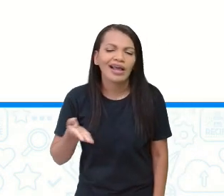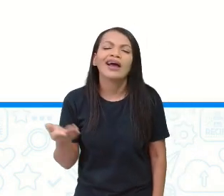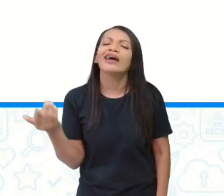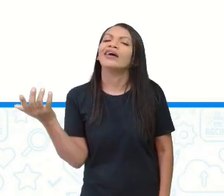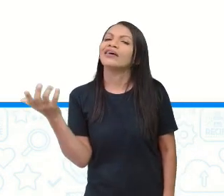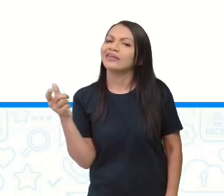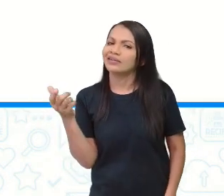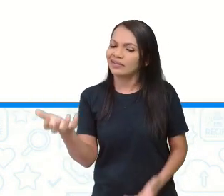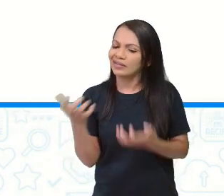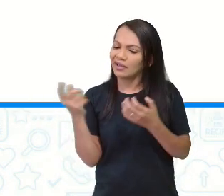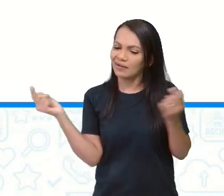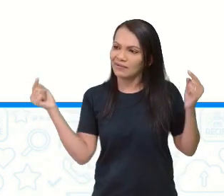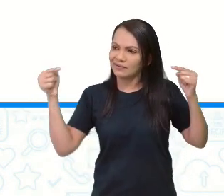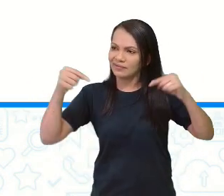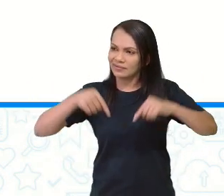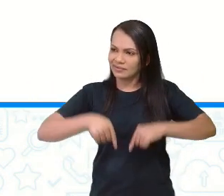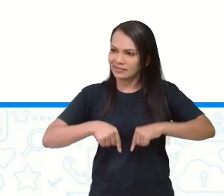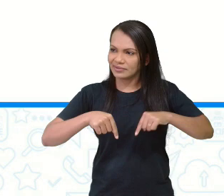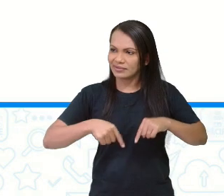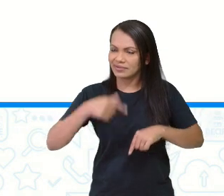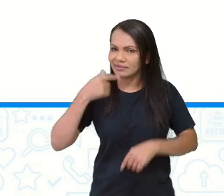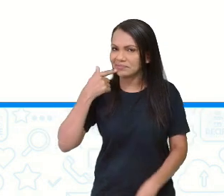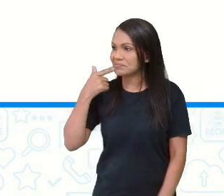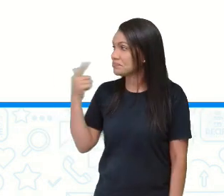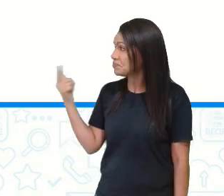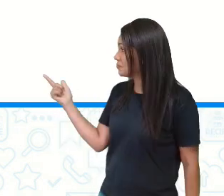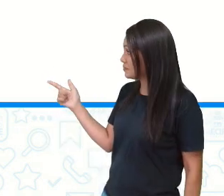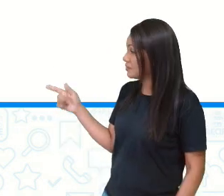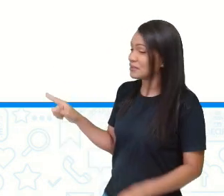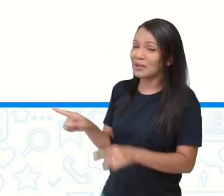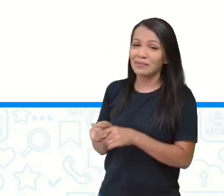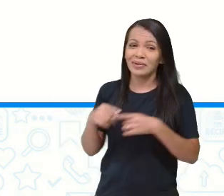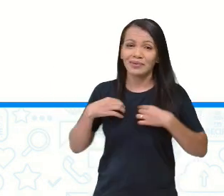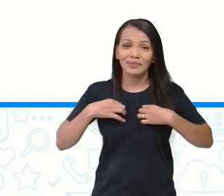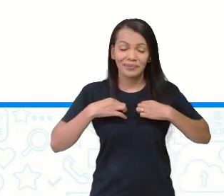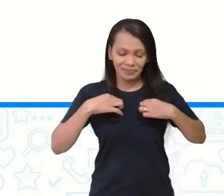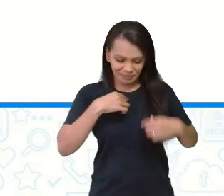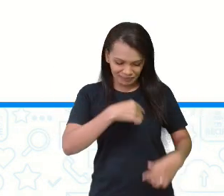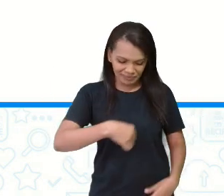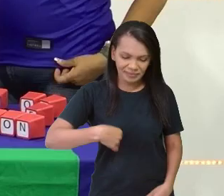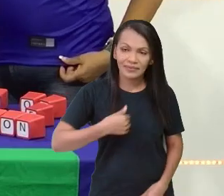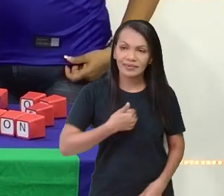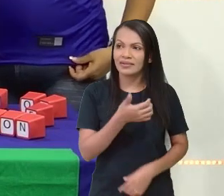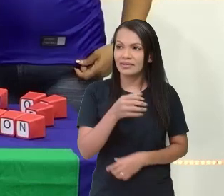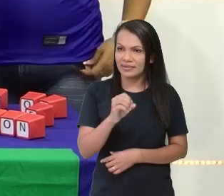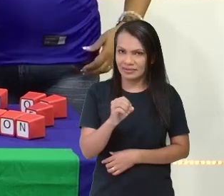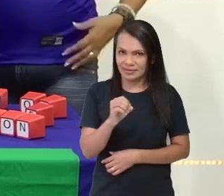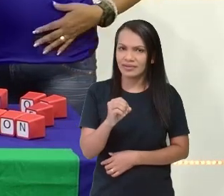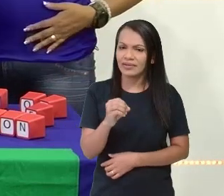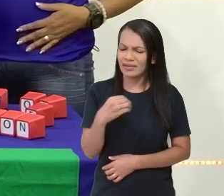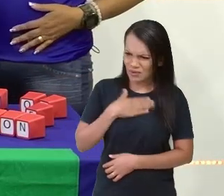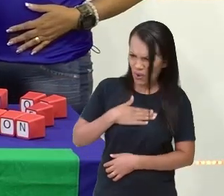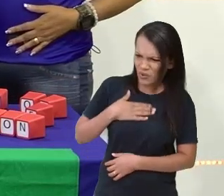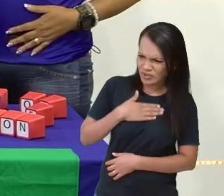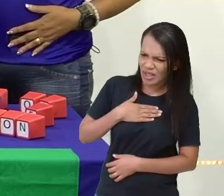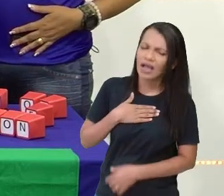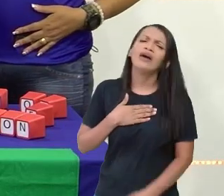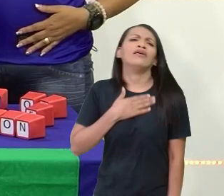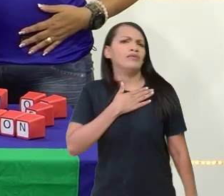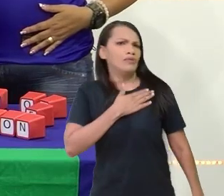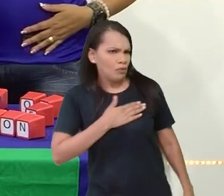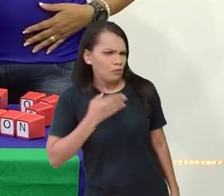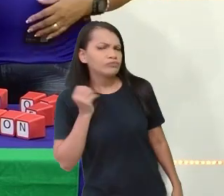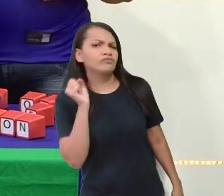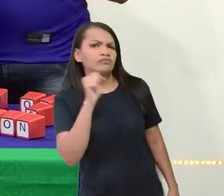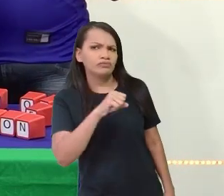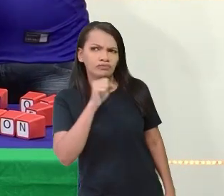já vim até com a camisa 10. Ela veio com a camisa 10, foi? Isso mesmo. A senhora gosta dele mesmo, né? Gosto. Quem é o dono da camisa